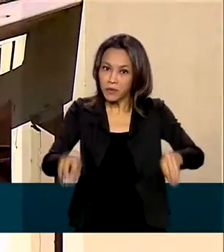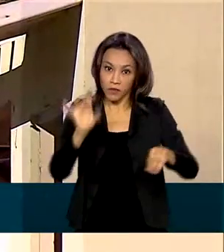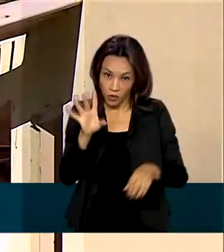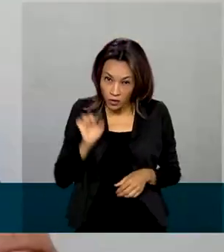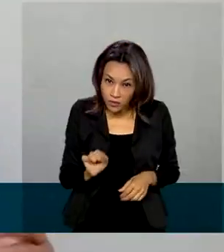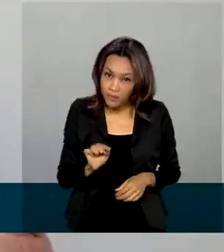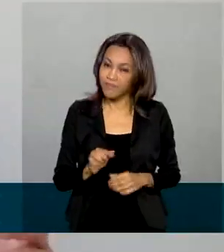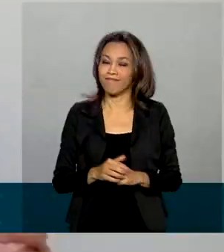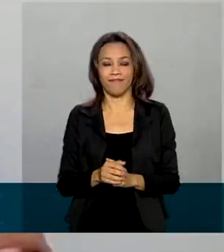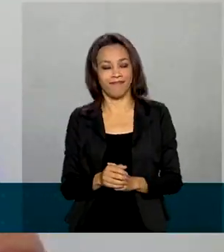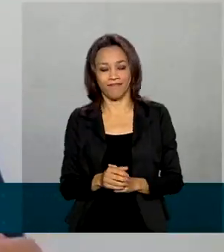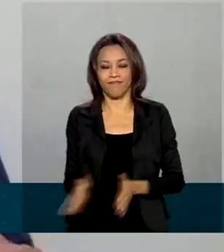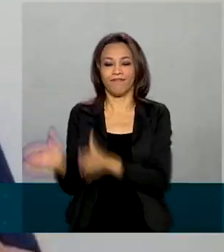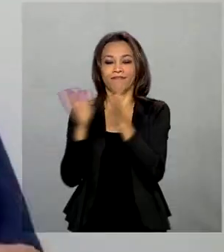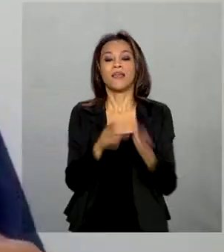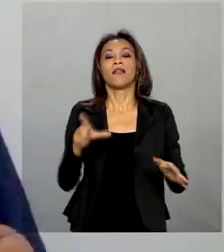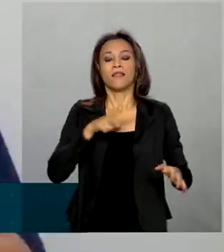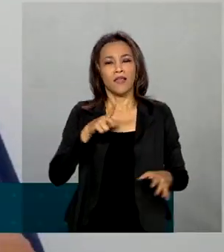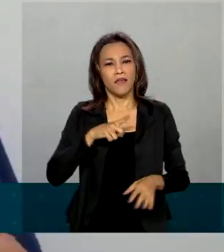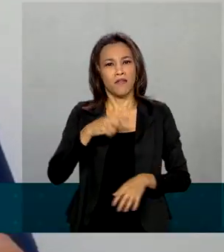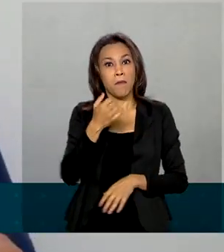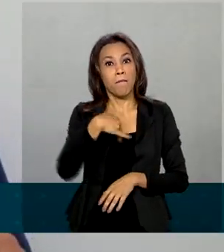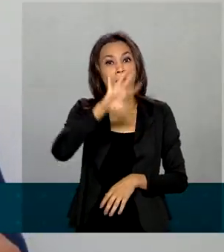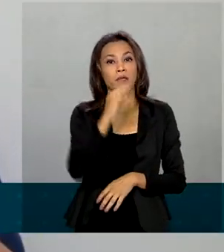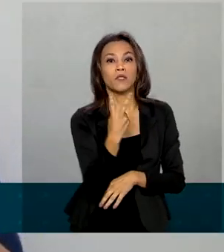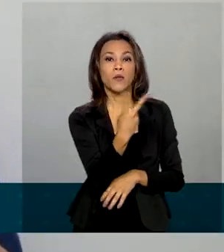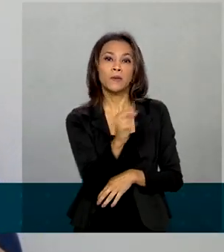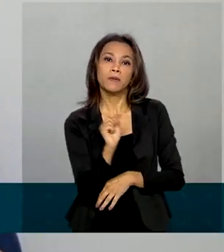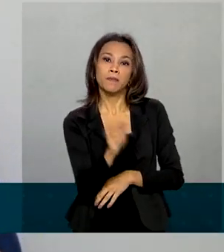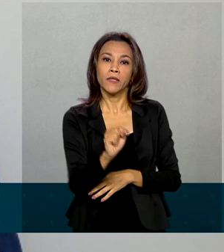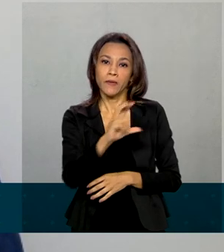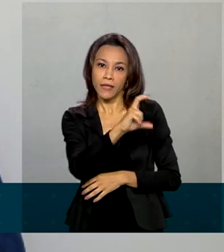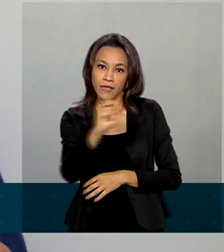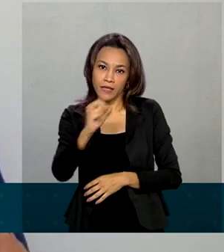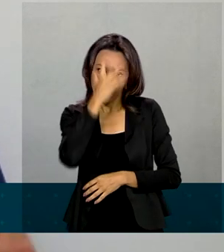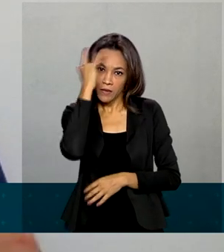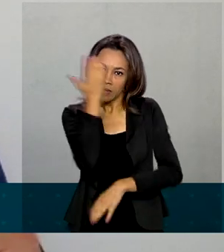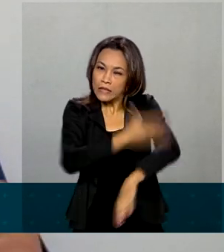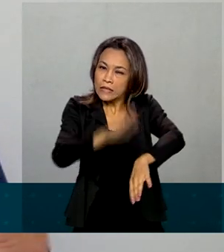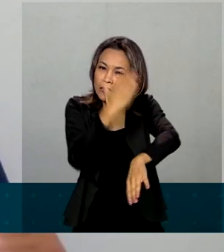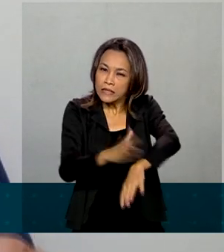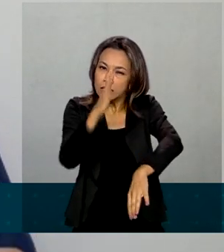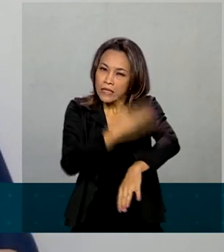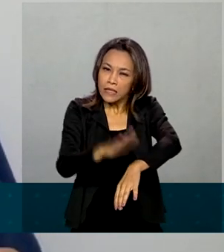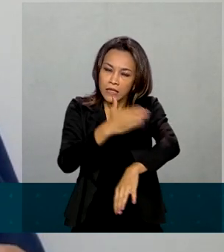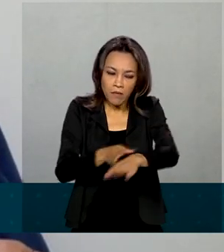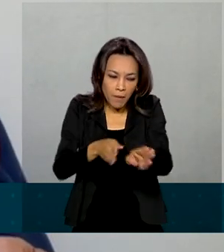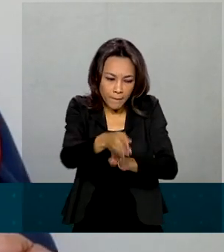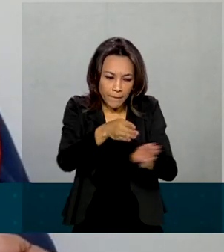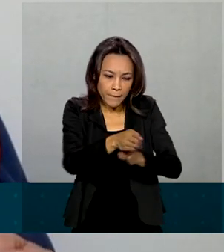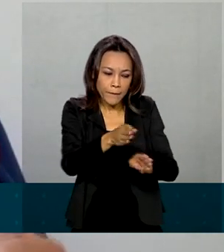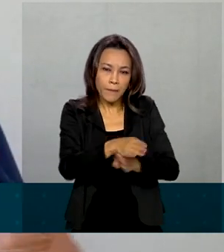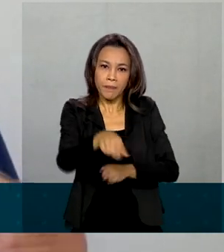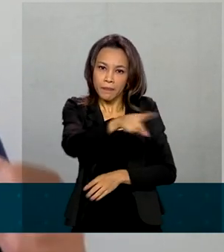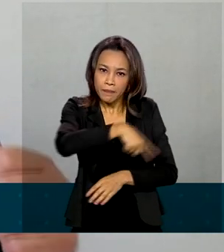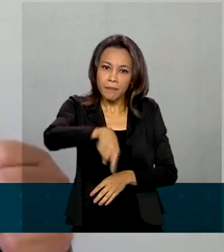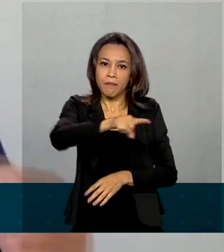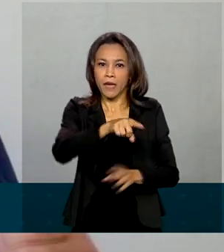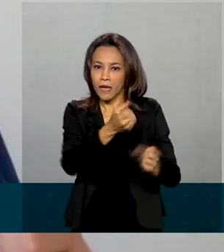só isso. Capacitamos mais de 2.500 servidores para as ações de defesa civil,